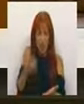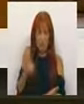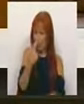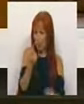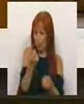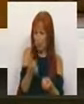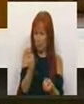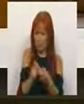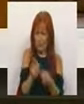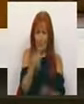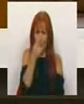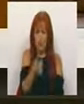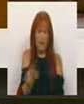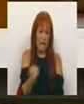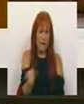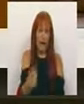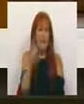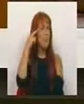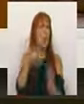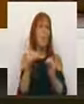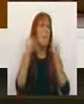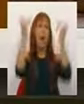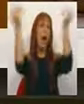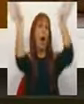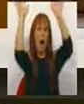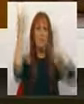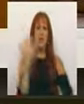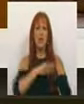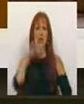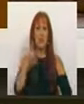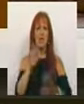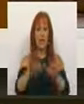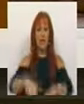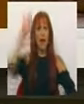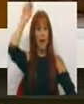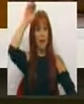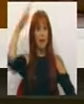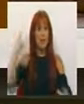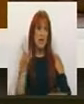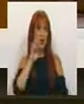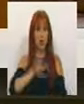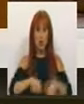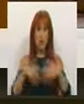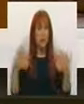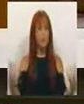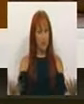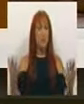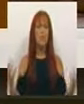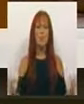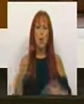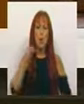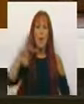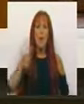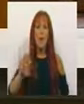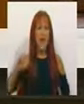muito pouco e nada ambicioso mas senhor presidente da assembleia da república senhoras e senhores deputados o